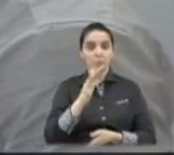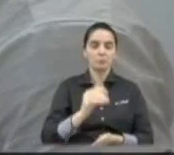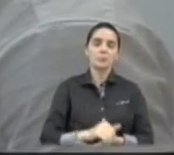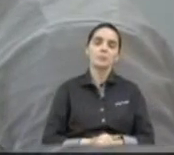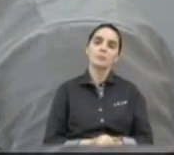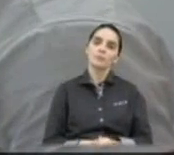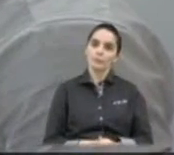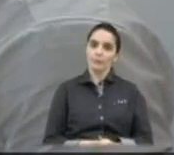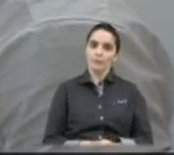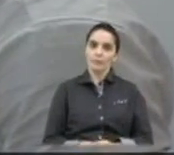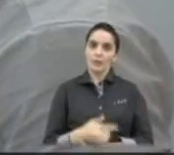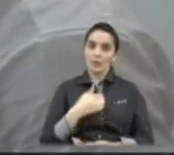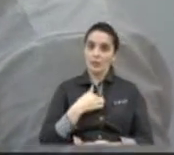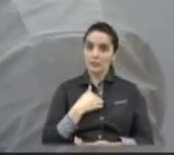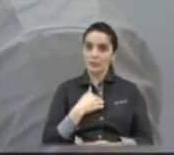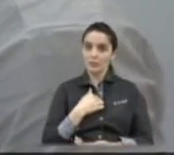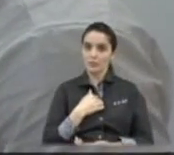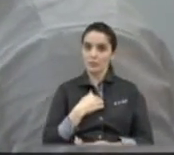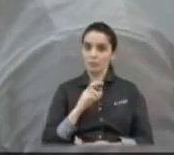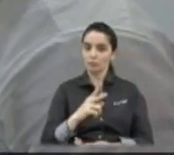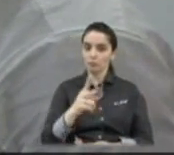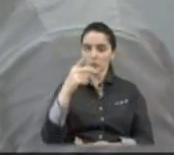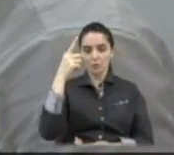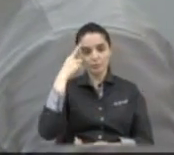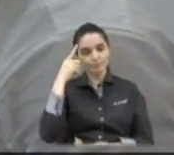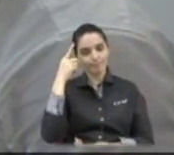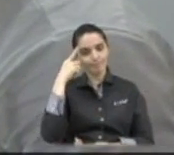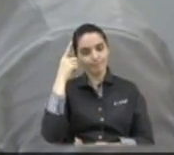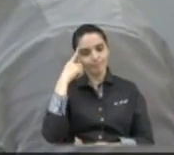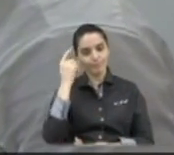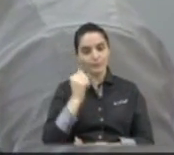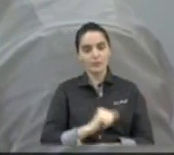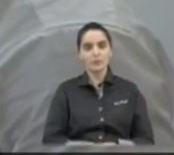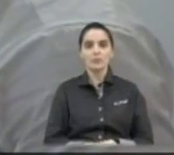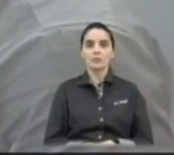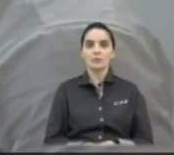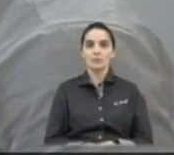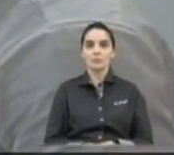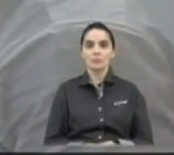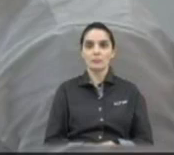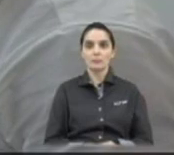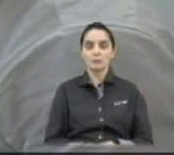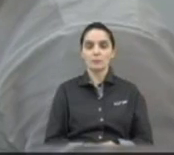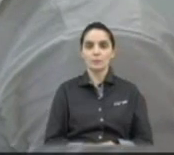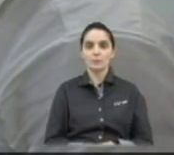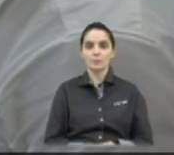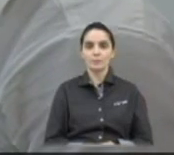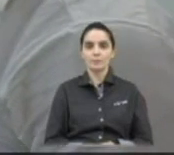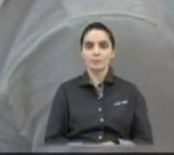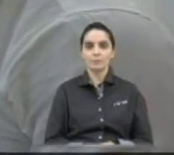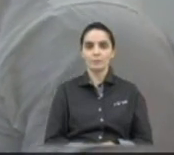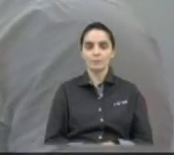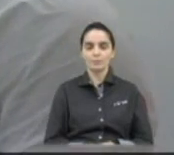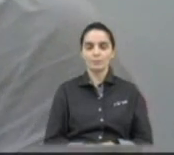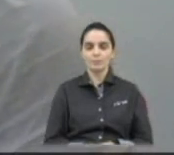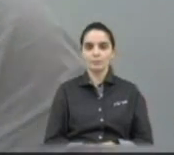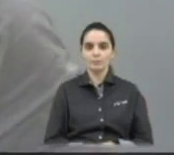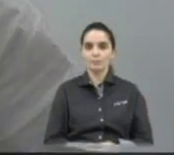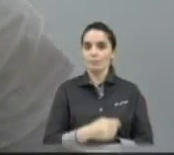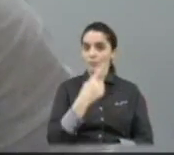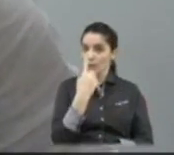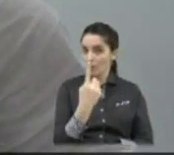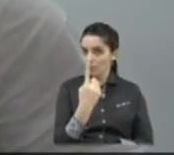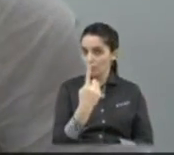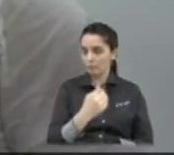há muito tempo eu tento refletir, discutir sobre questões que nós buscamos fugir. Uma das questões que nós não queremos discutir,